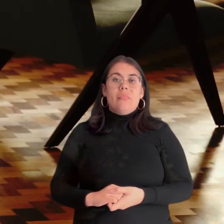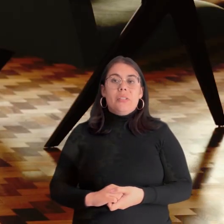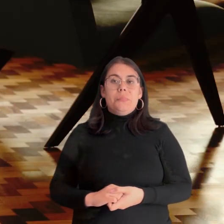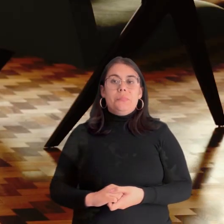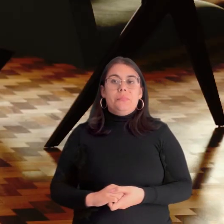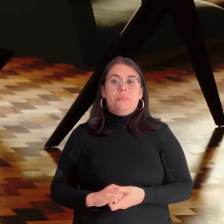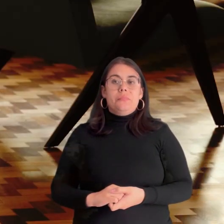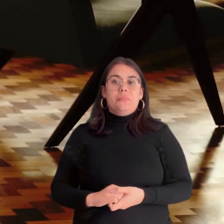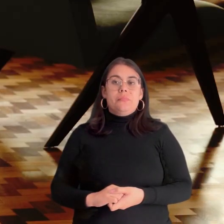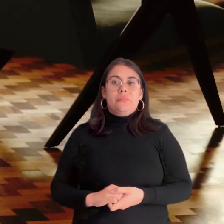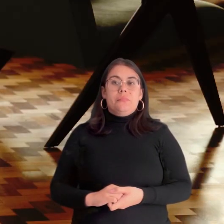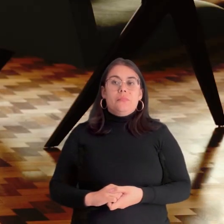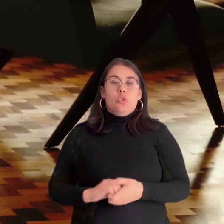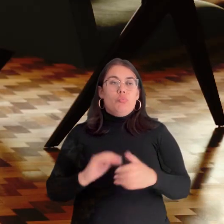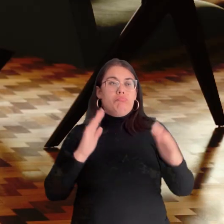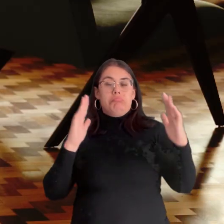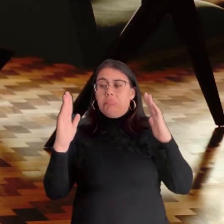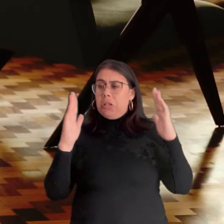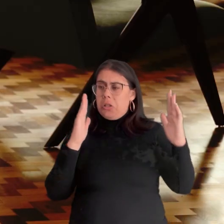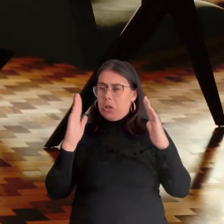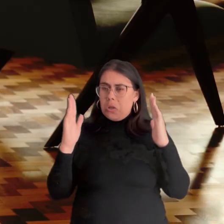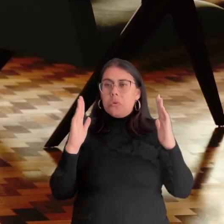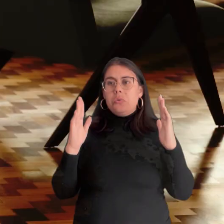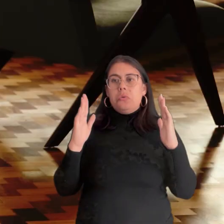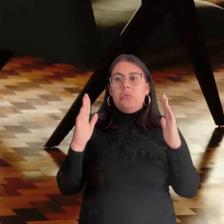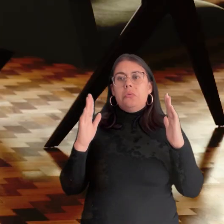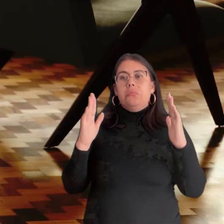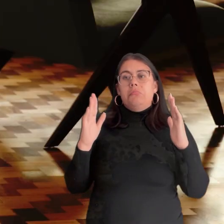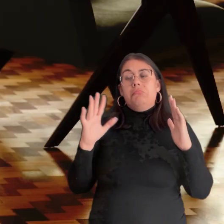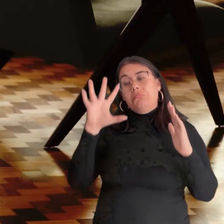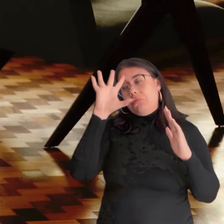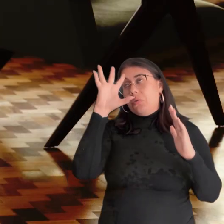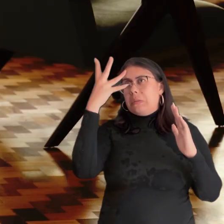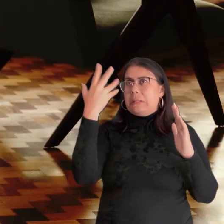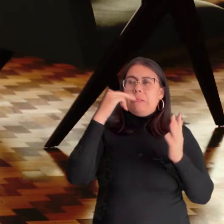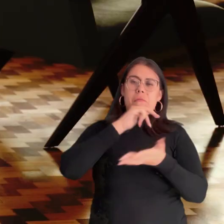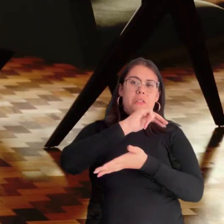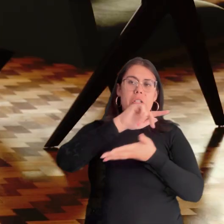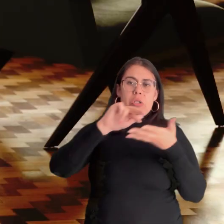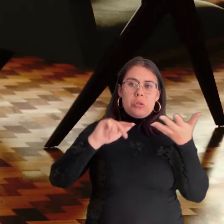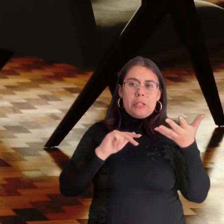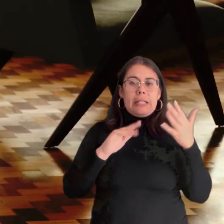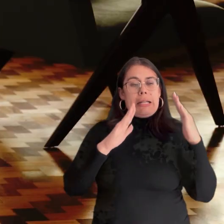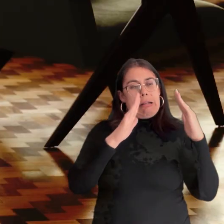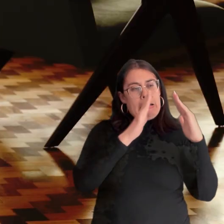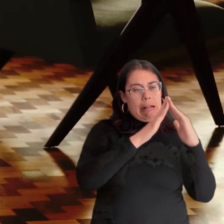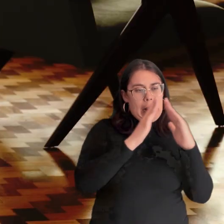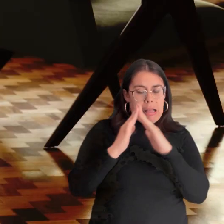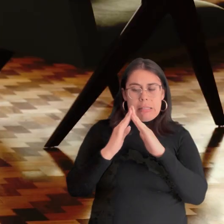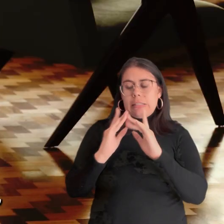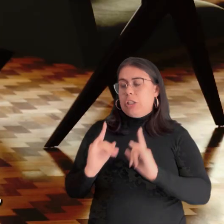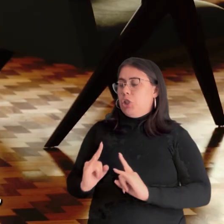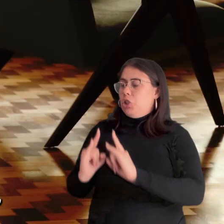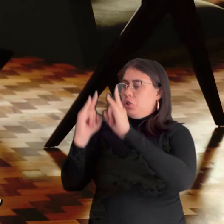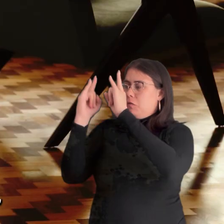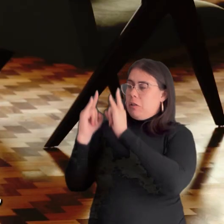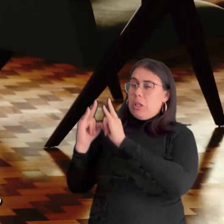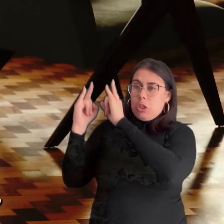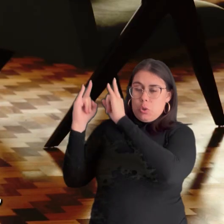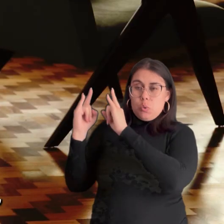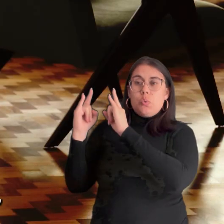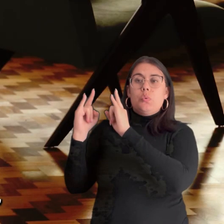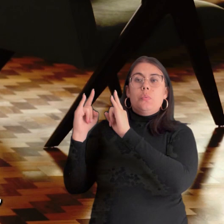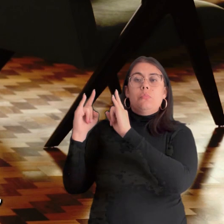suas transversalidades, porque abrevia residências e edifícios altos, né, simultaneamente. A